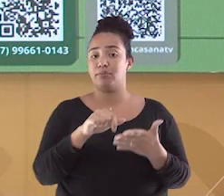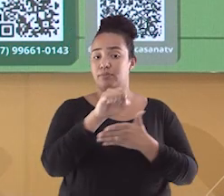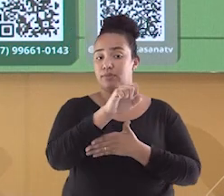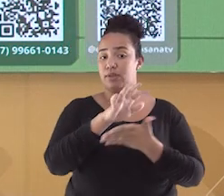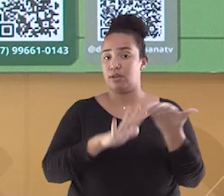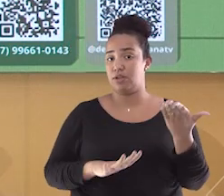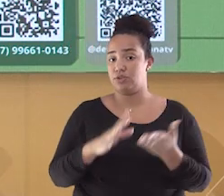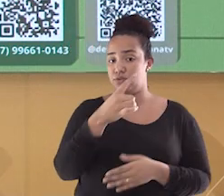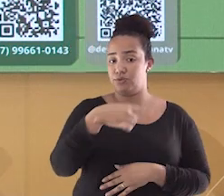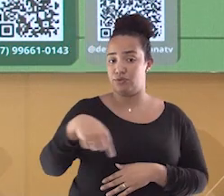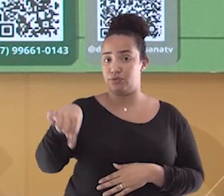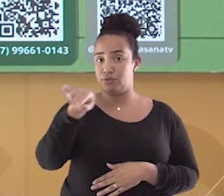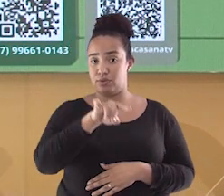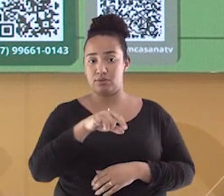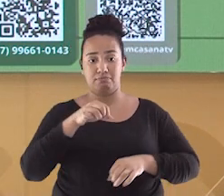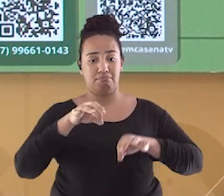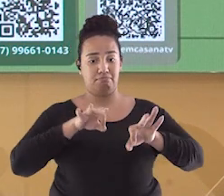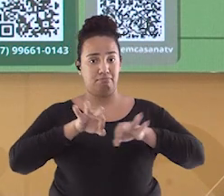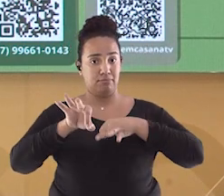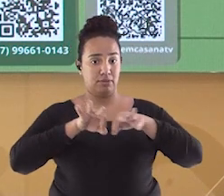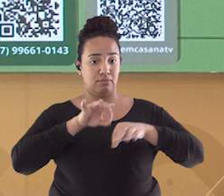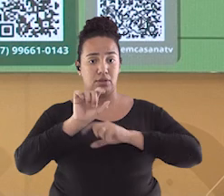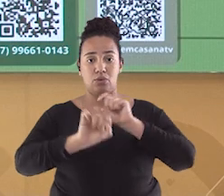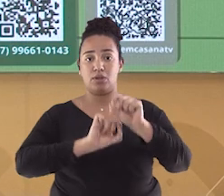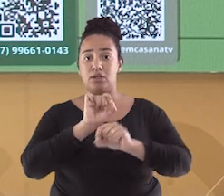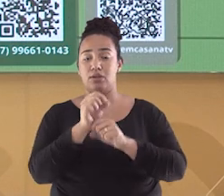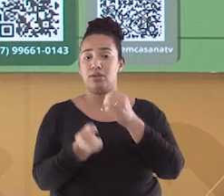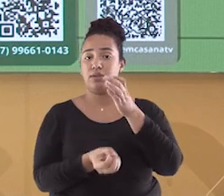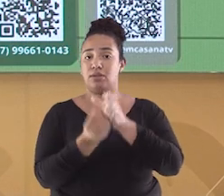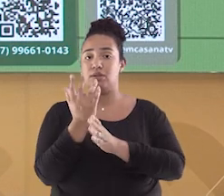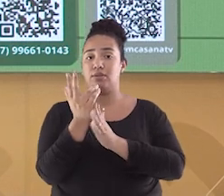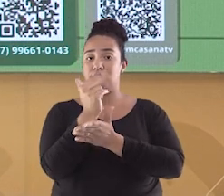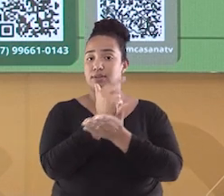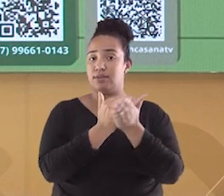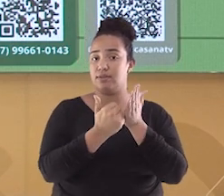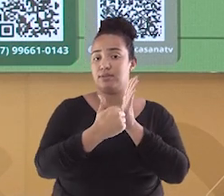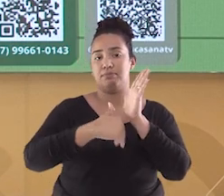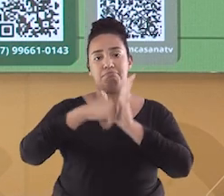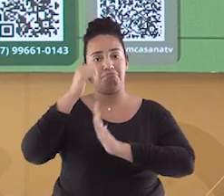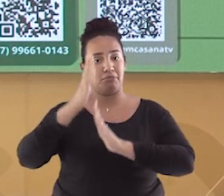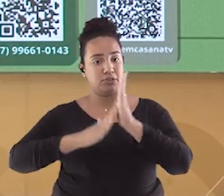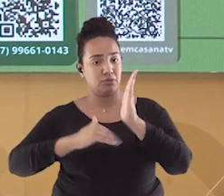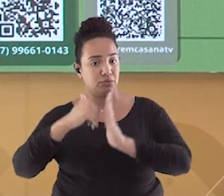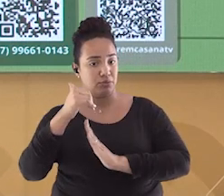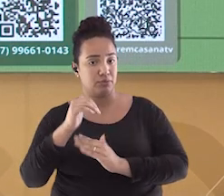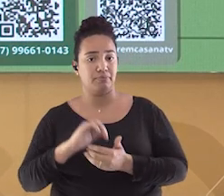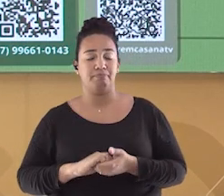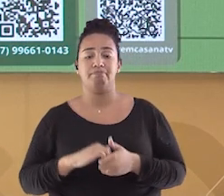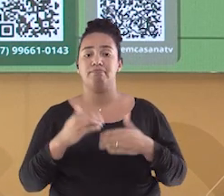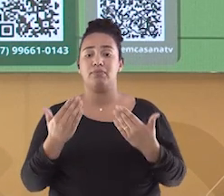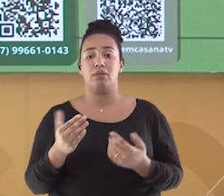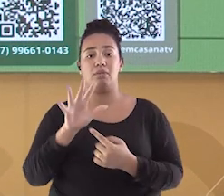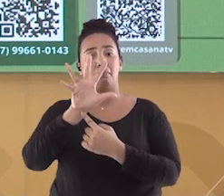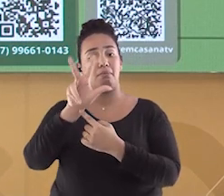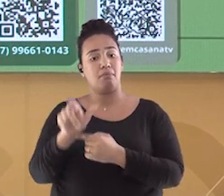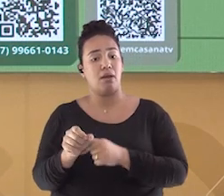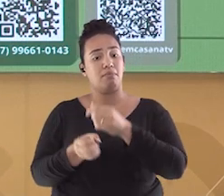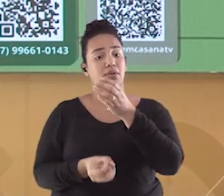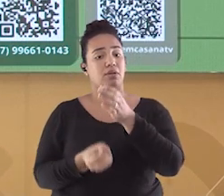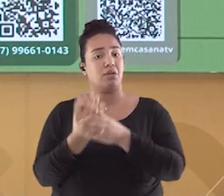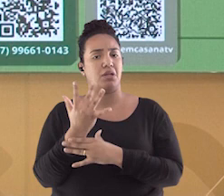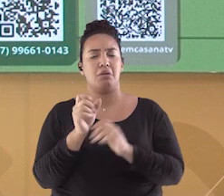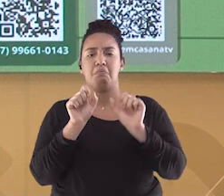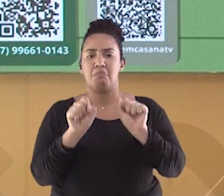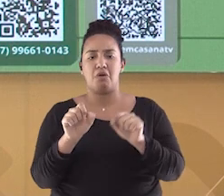Nessa atividade, você vai colocar a mão na massa fazendo desenhos e pinturas. Reproduza um